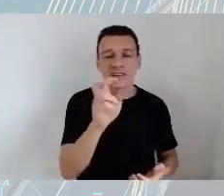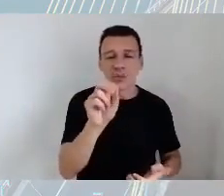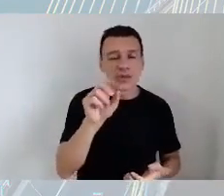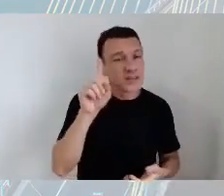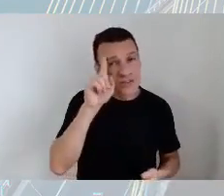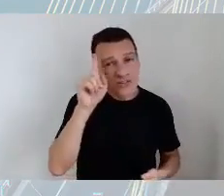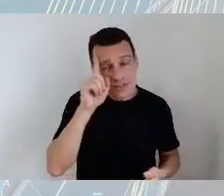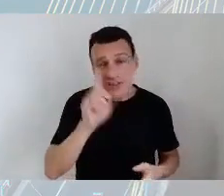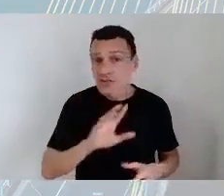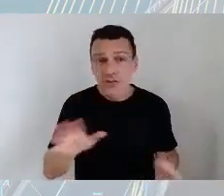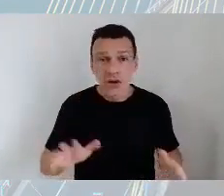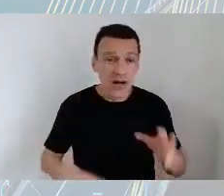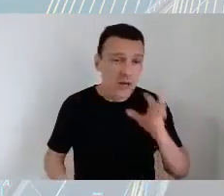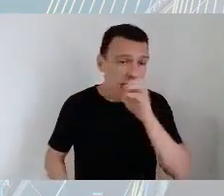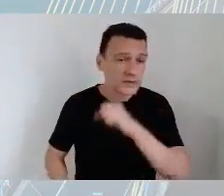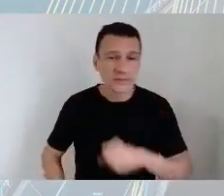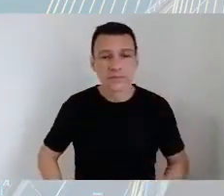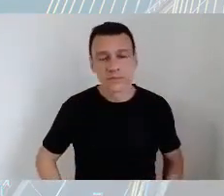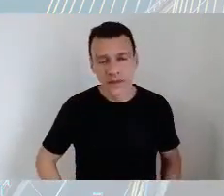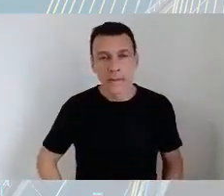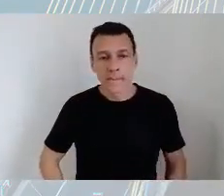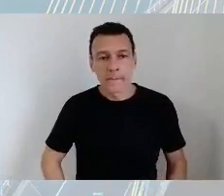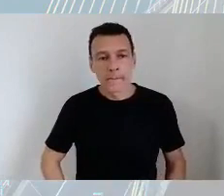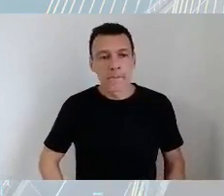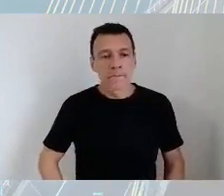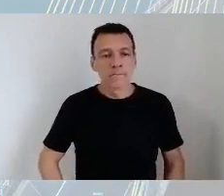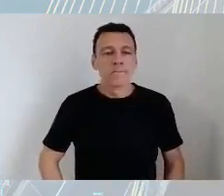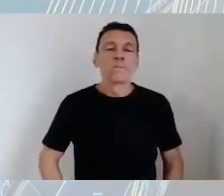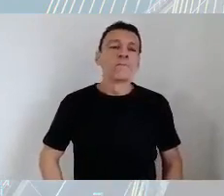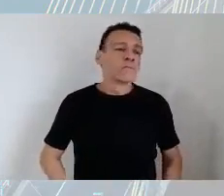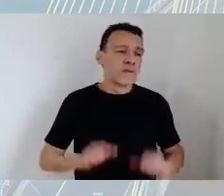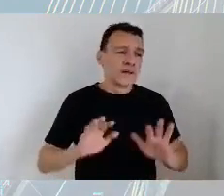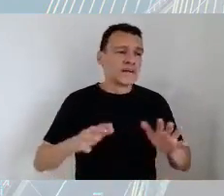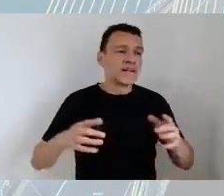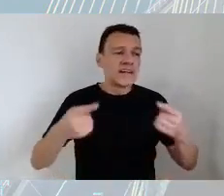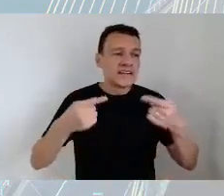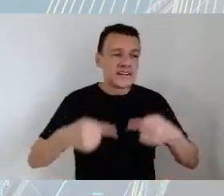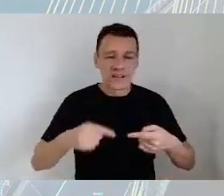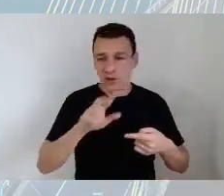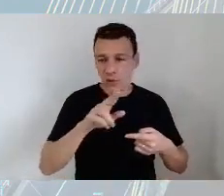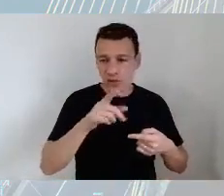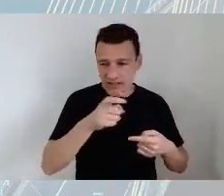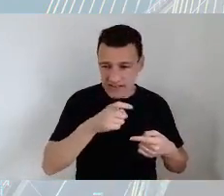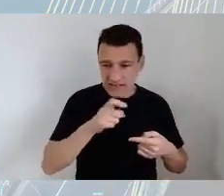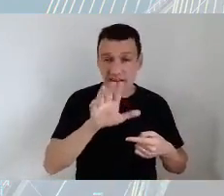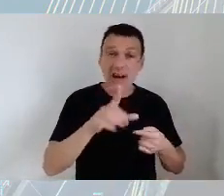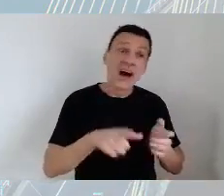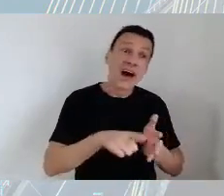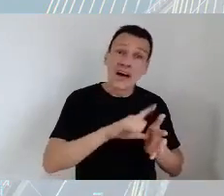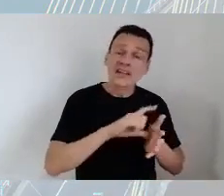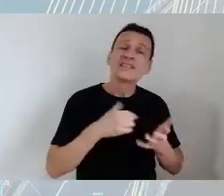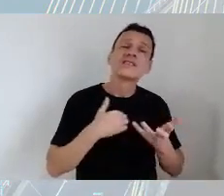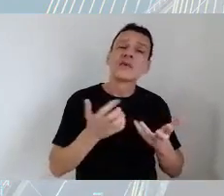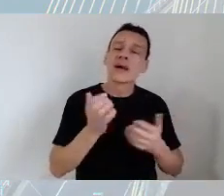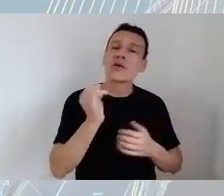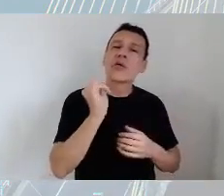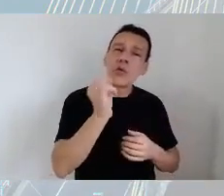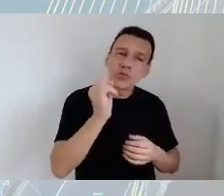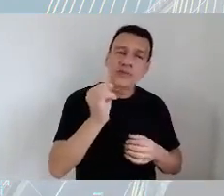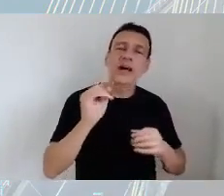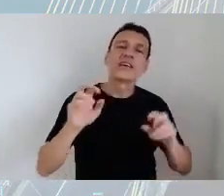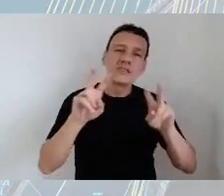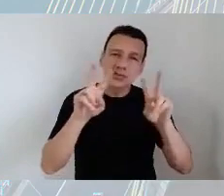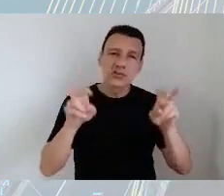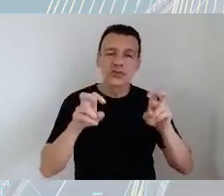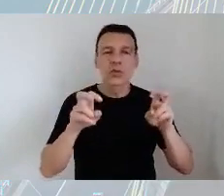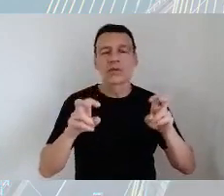falar sobre o desafio de UX, eu queria contar para vocês um pouco mais dos nossos clientes. Para